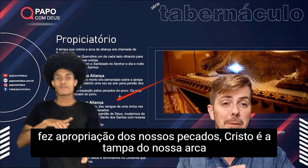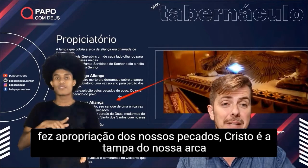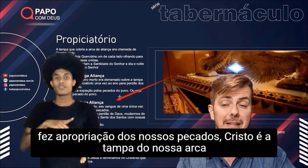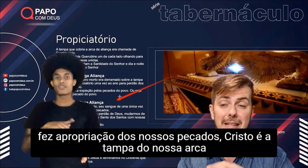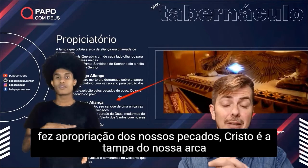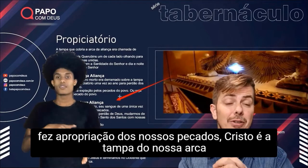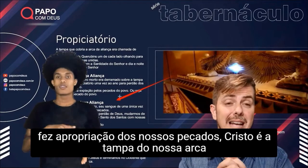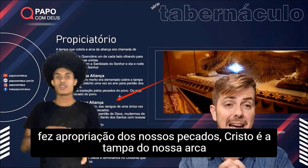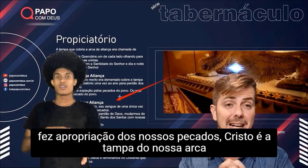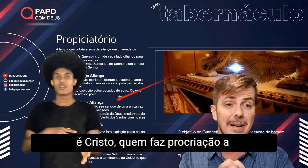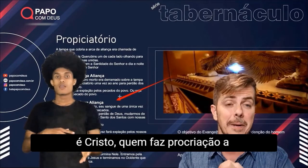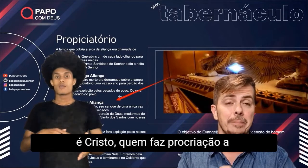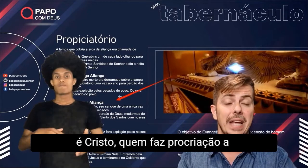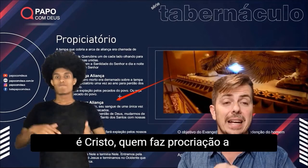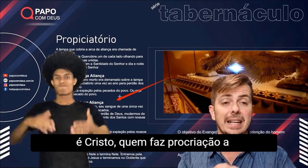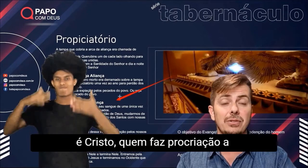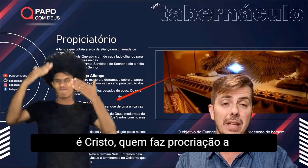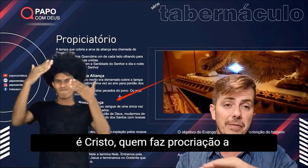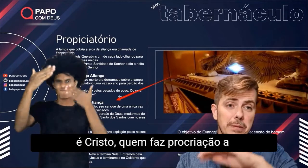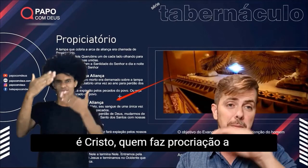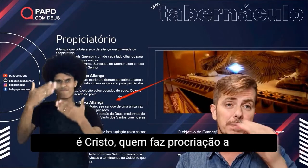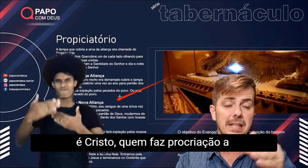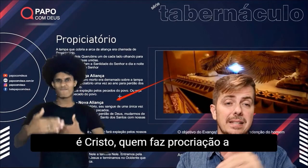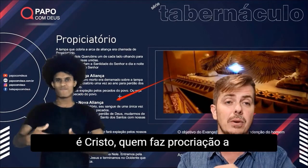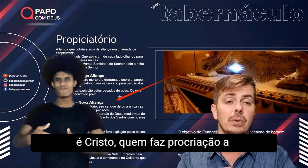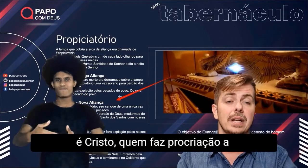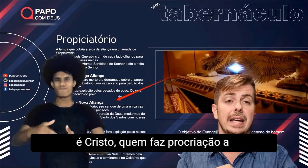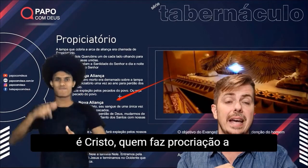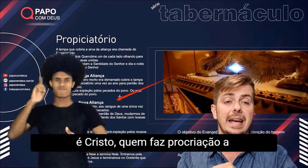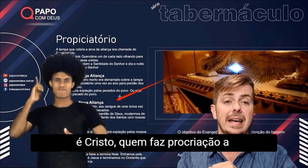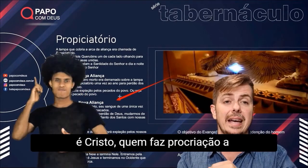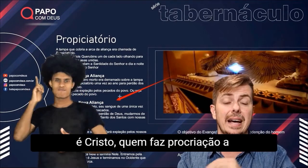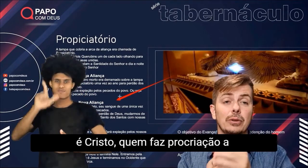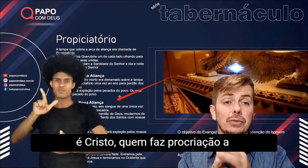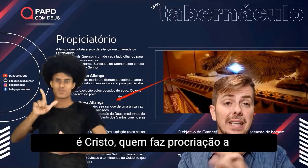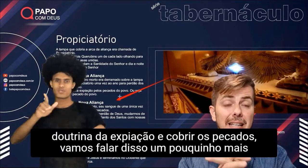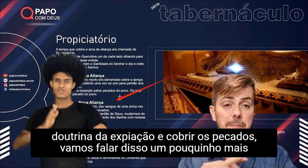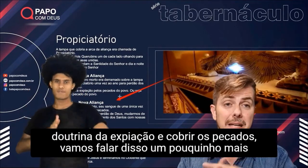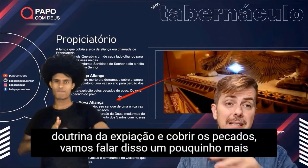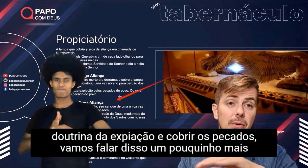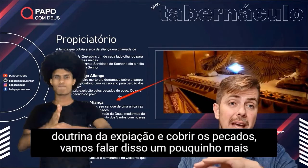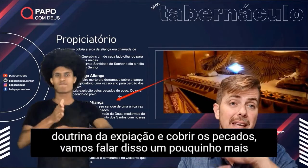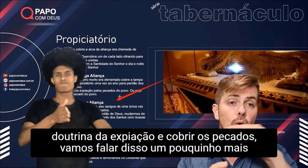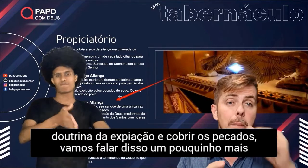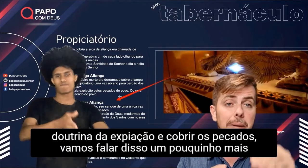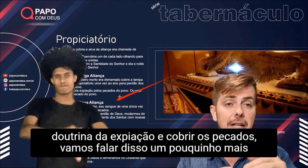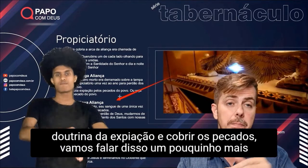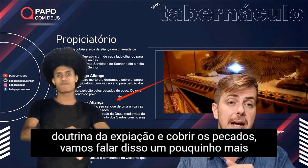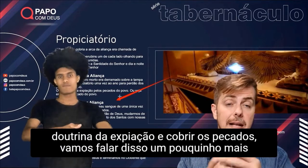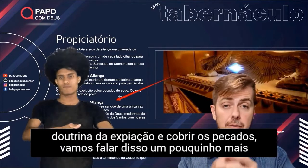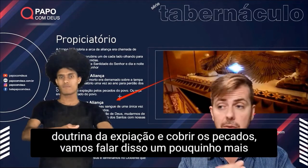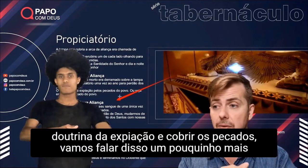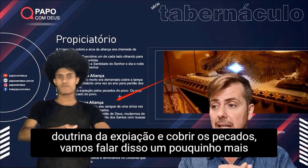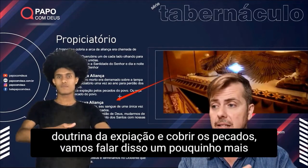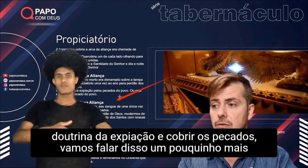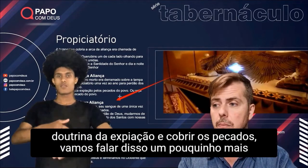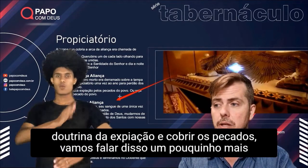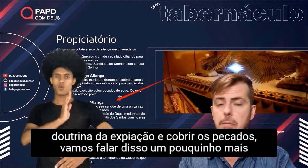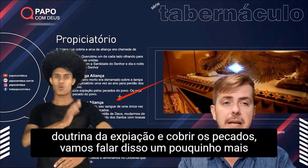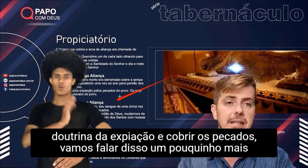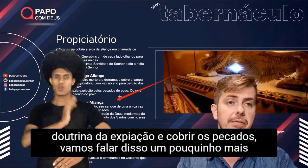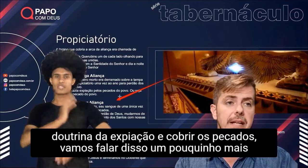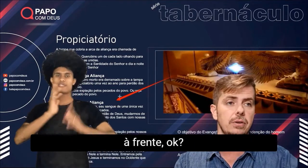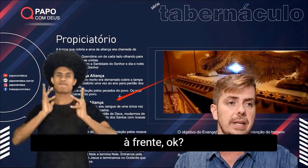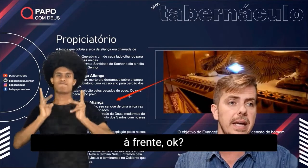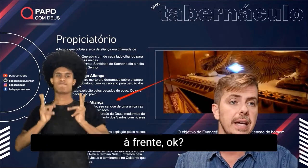da nossa arca. É Cristo quem faz propiciação. A doutrina da expiação é encobrir os pecados. Nós vamos falar disso um